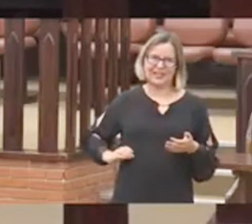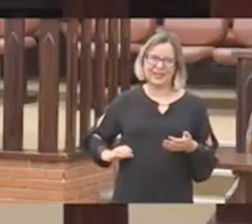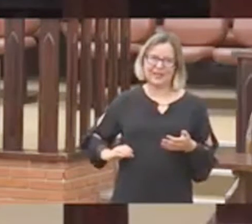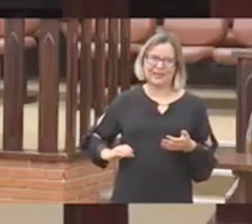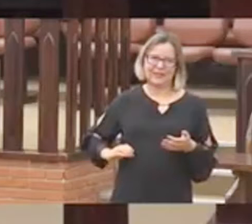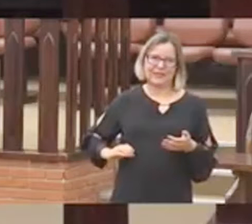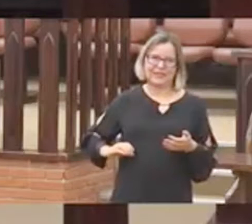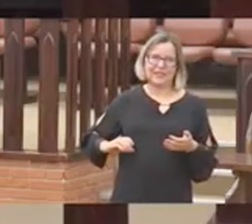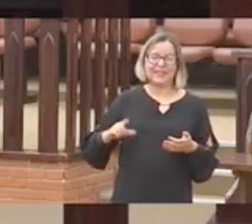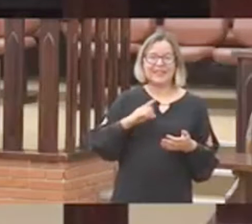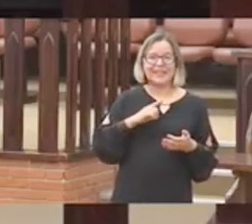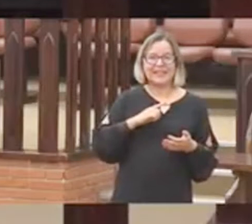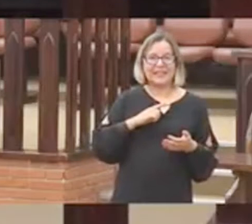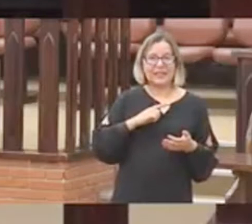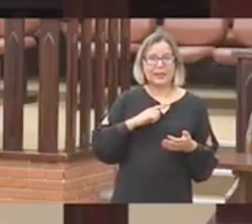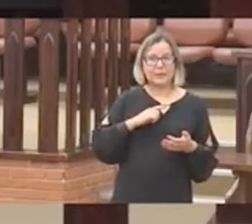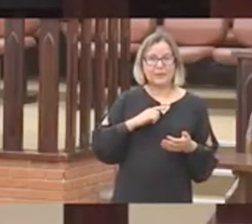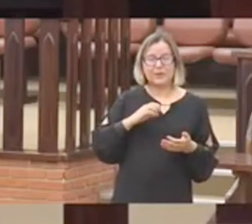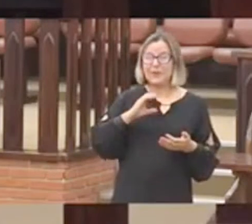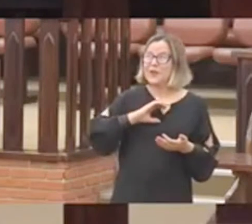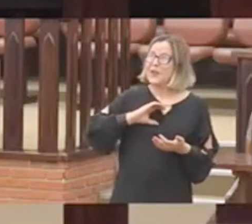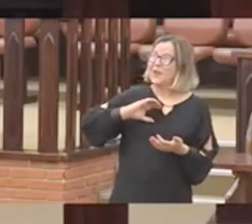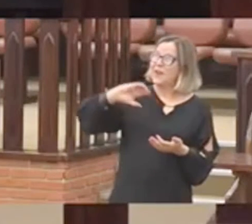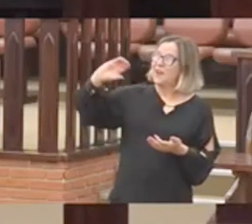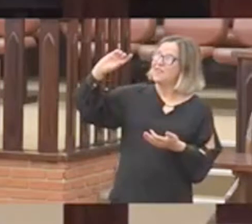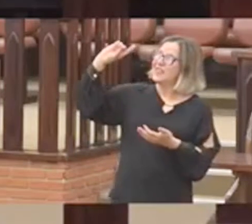tal confiança em Deus.